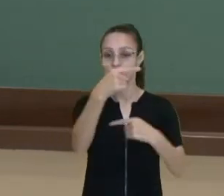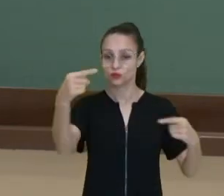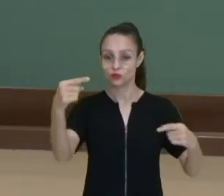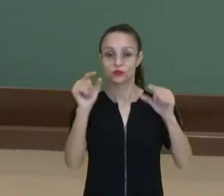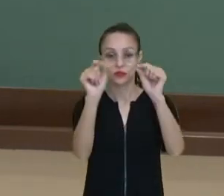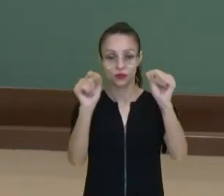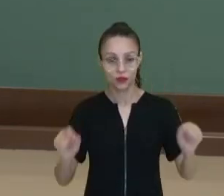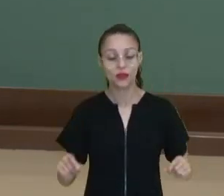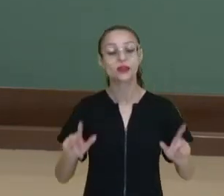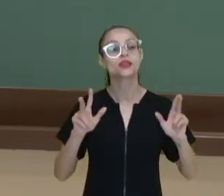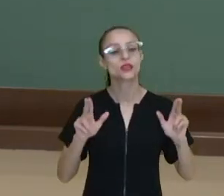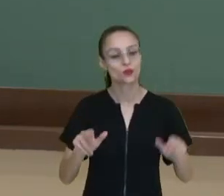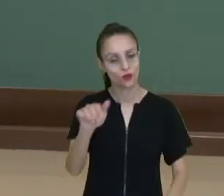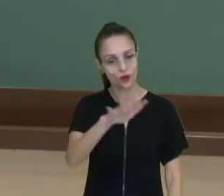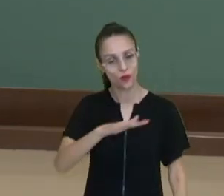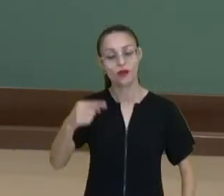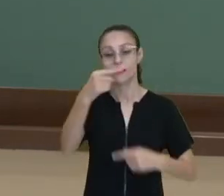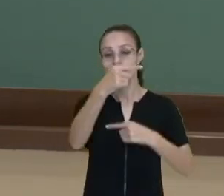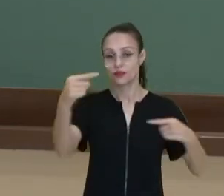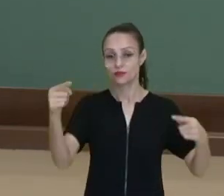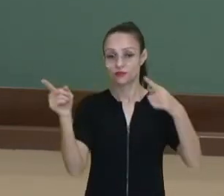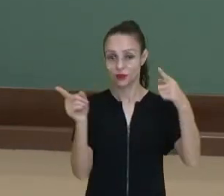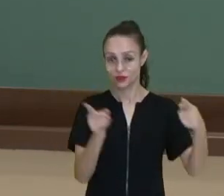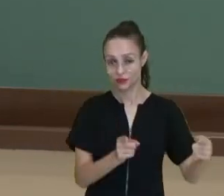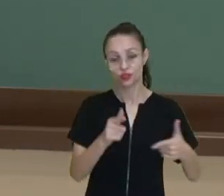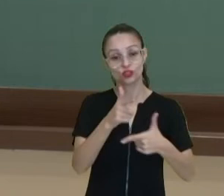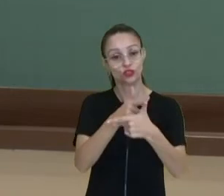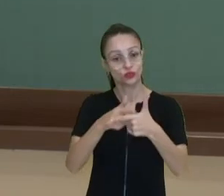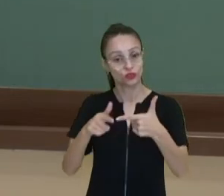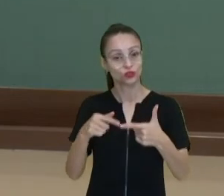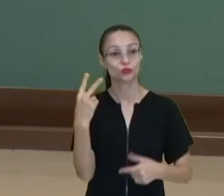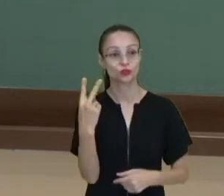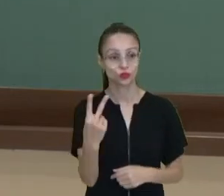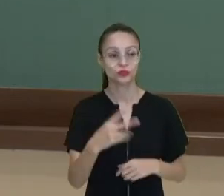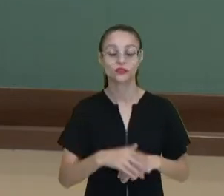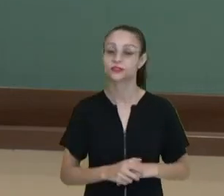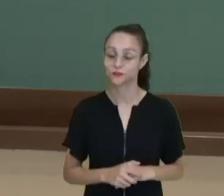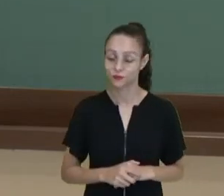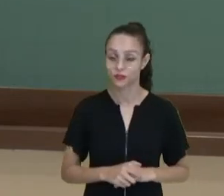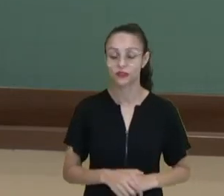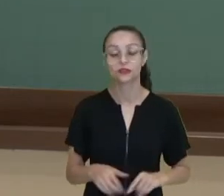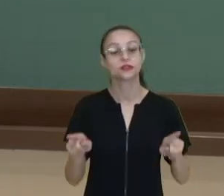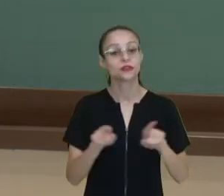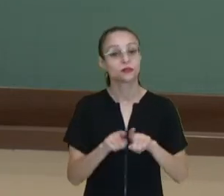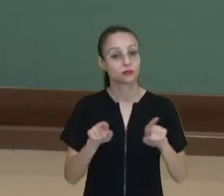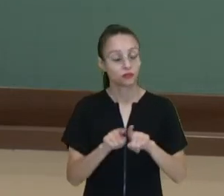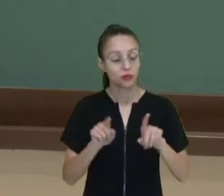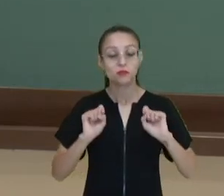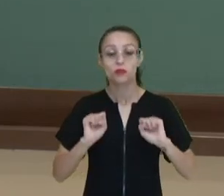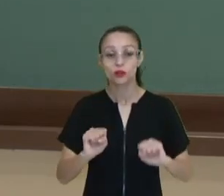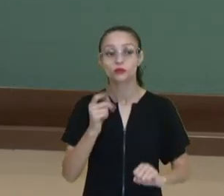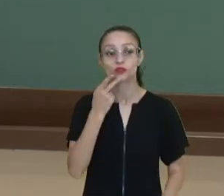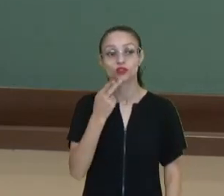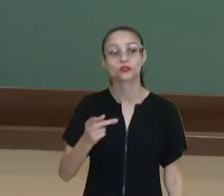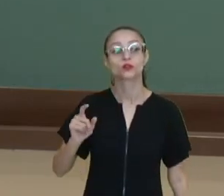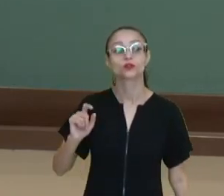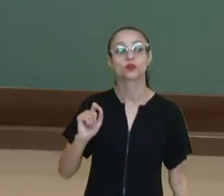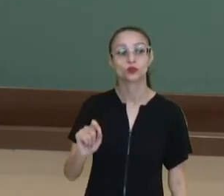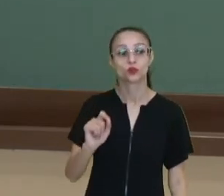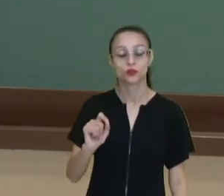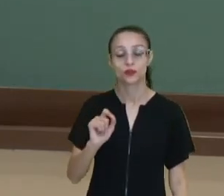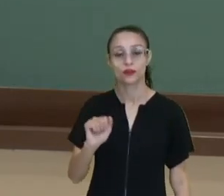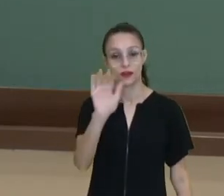igual a área do paralelogramo / 2 ok e podemos ainda dizer que